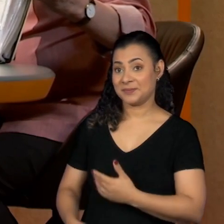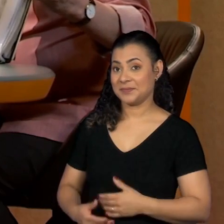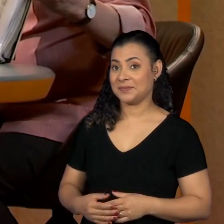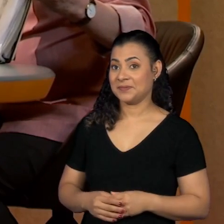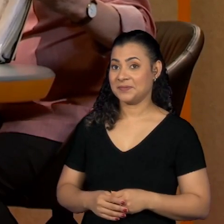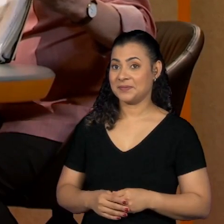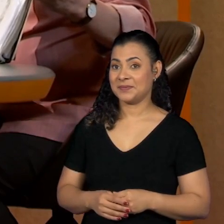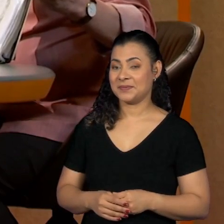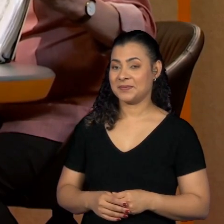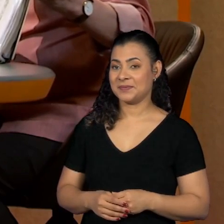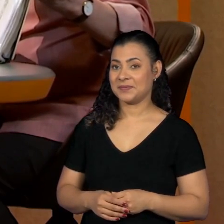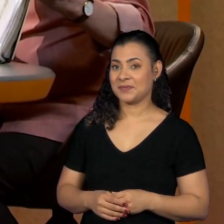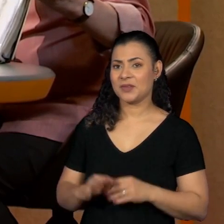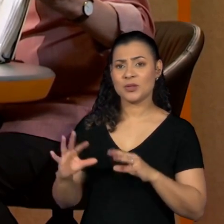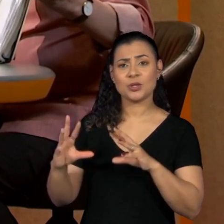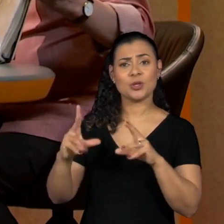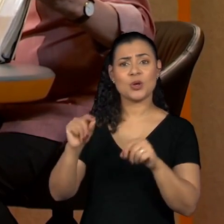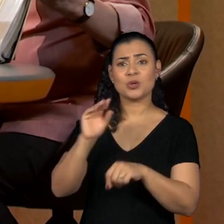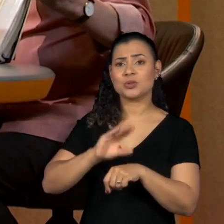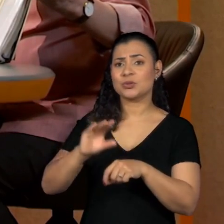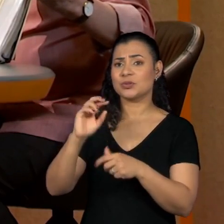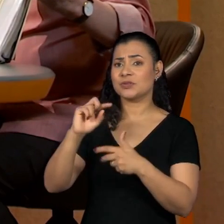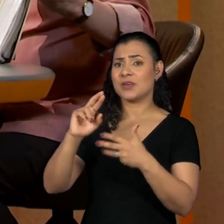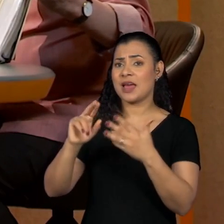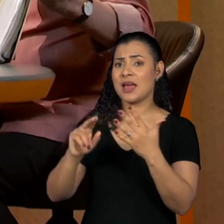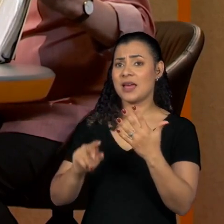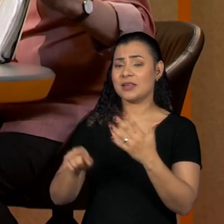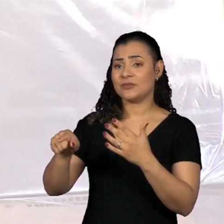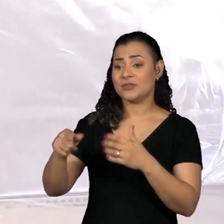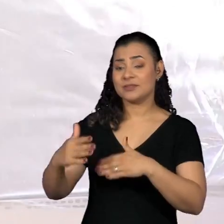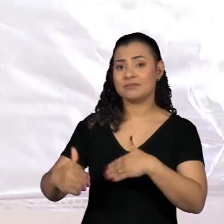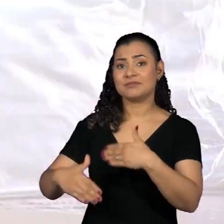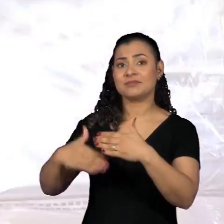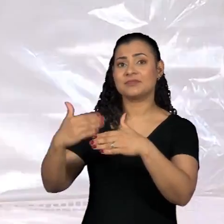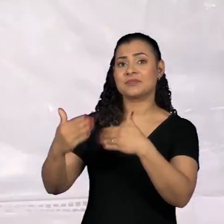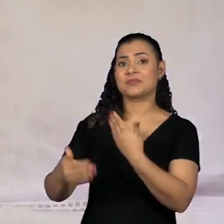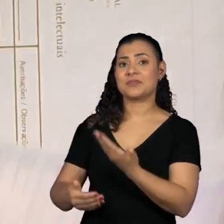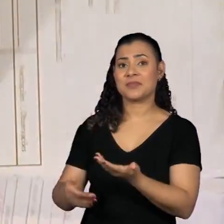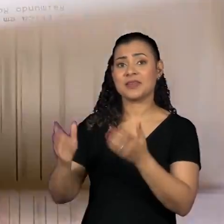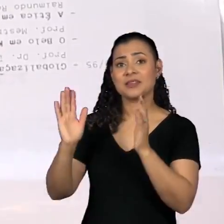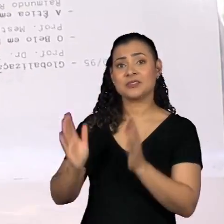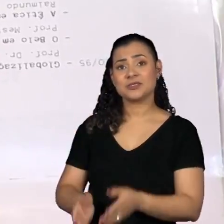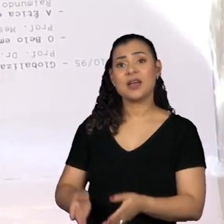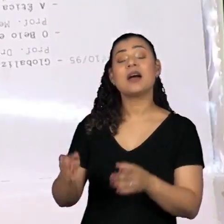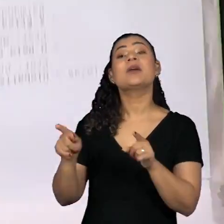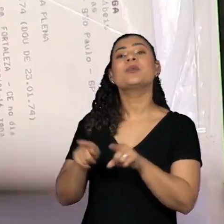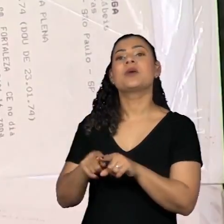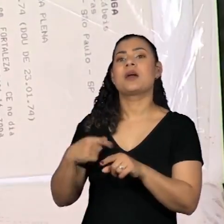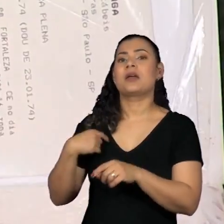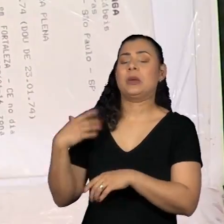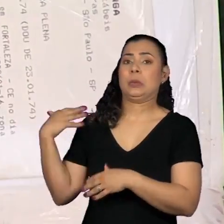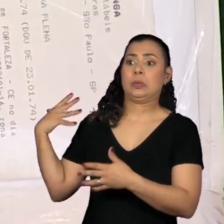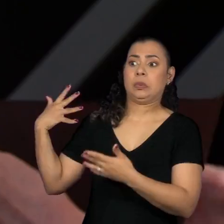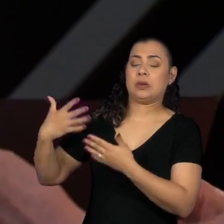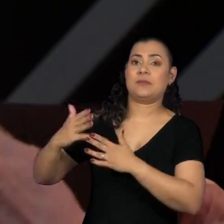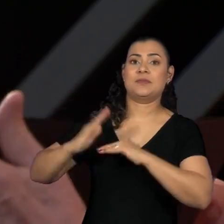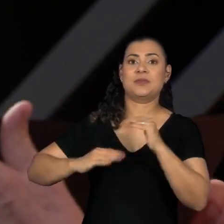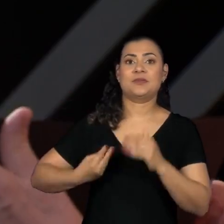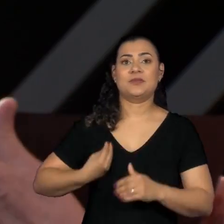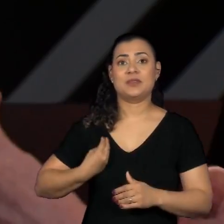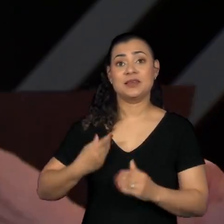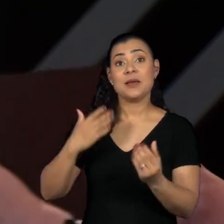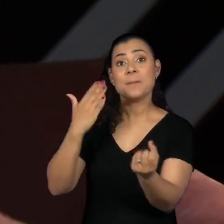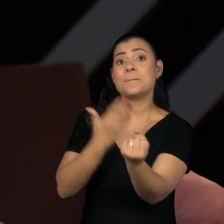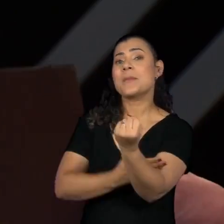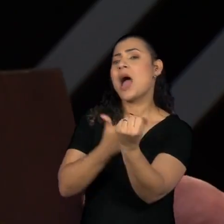E tudo aquilo que você construiu ao longo dessa imensa carreira. Essa